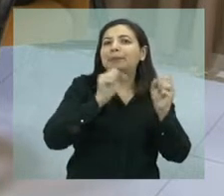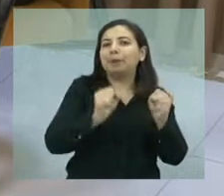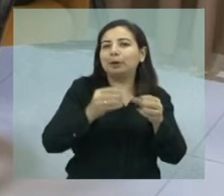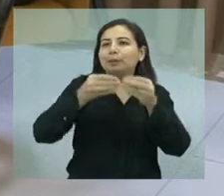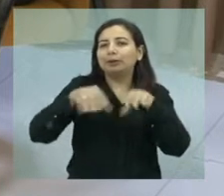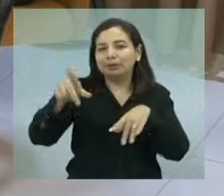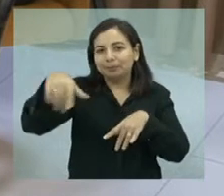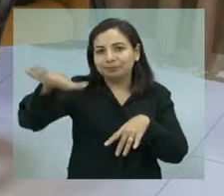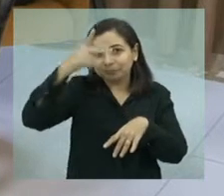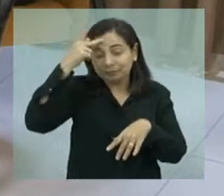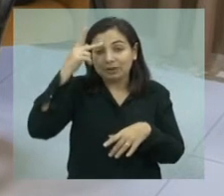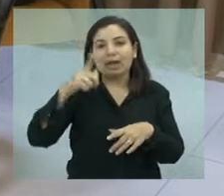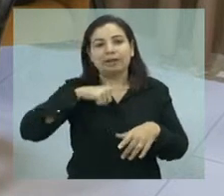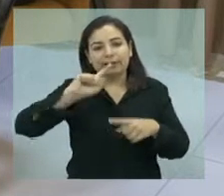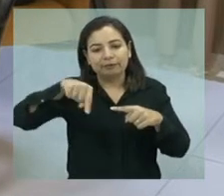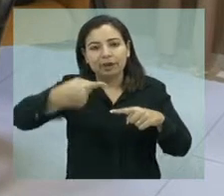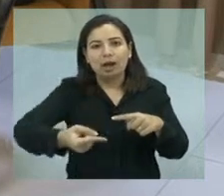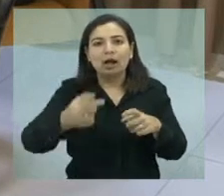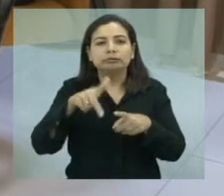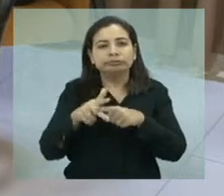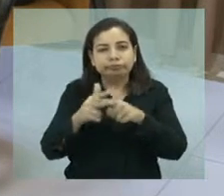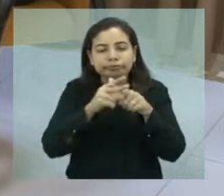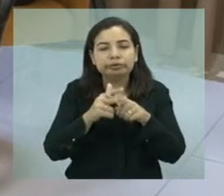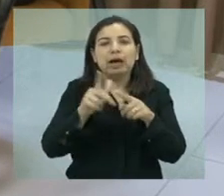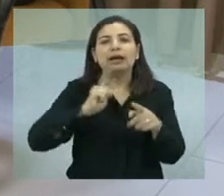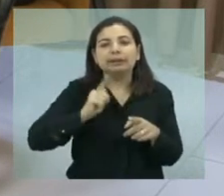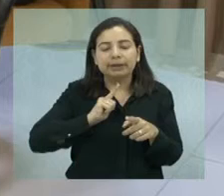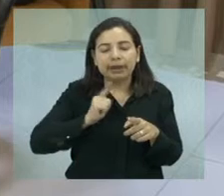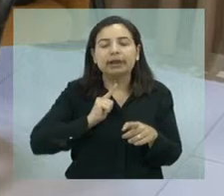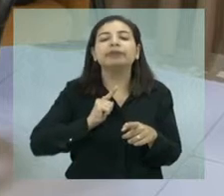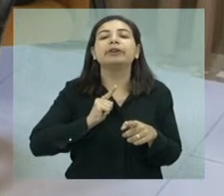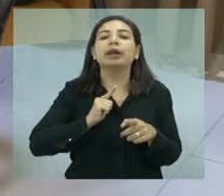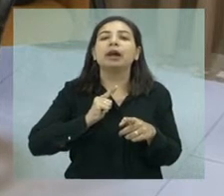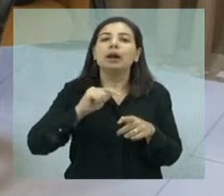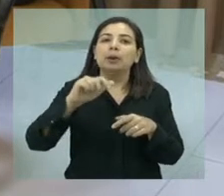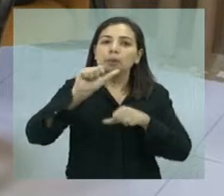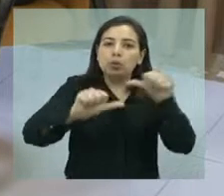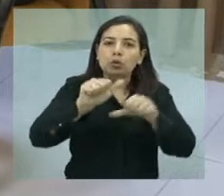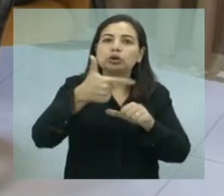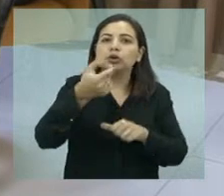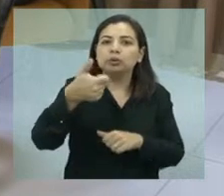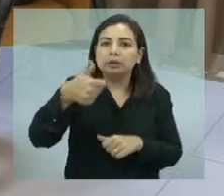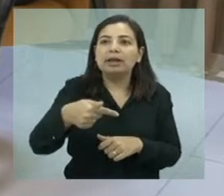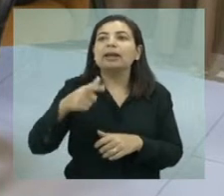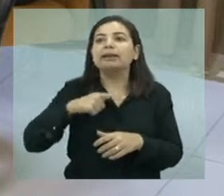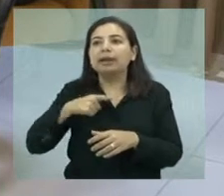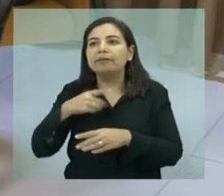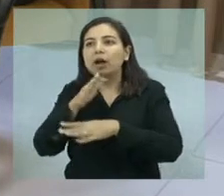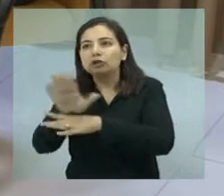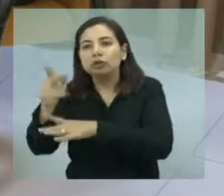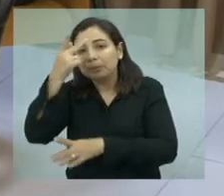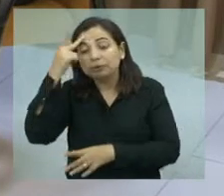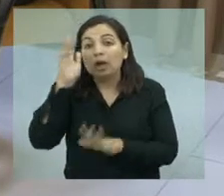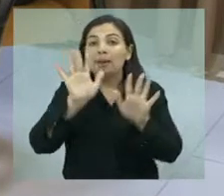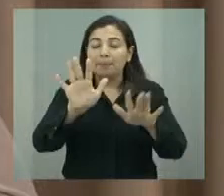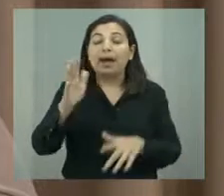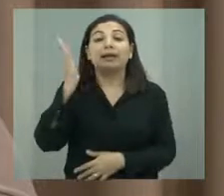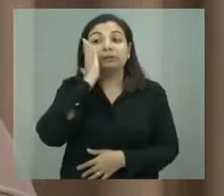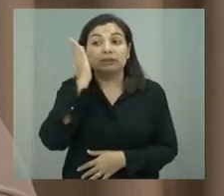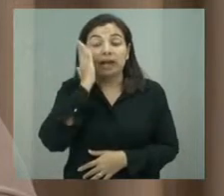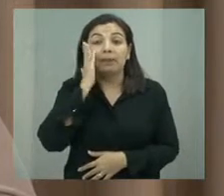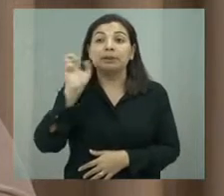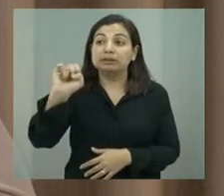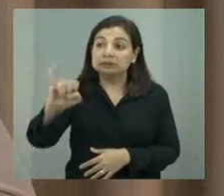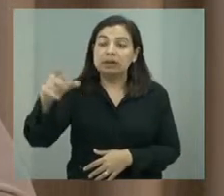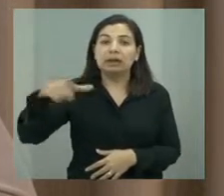penalidades são super altas, pode chegar até R$20 mil, prevê a apreensão de equipamento, cassação de alvará de funcionamento,